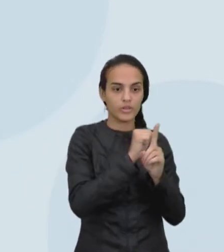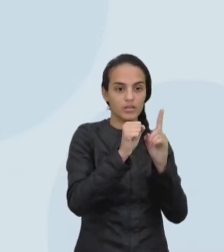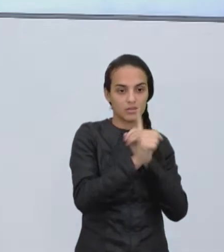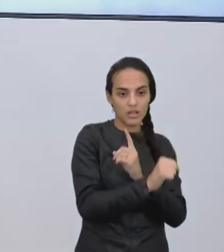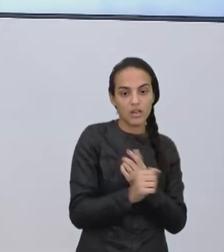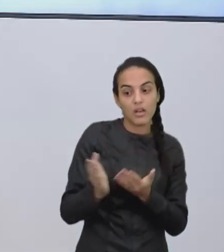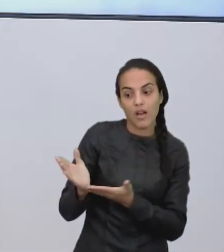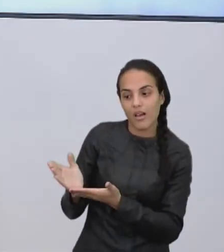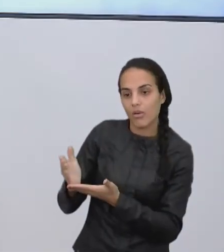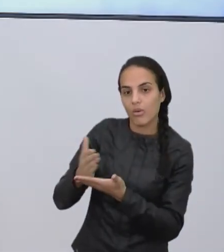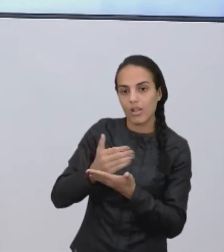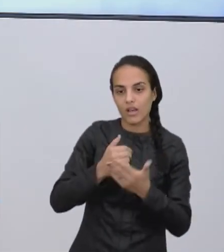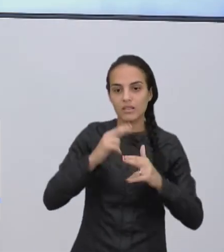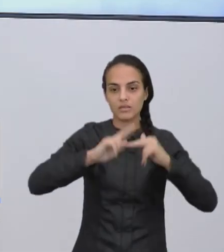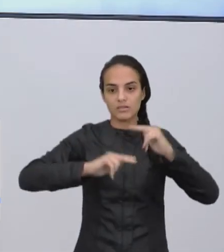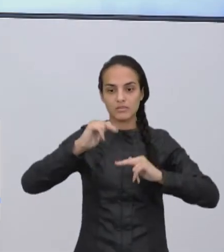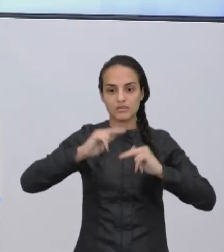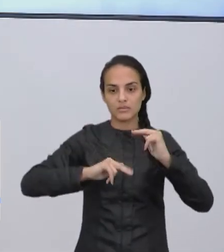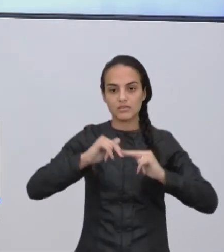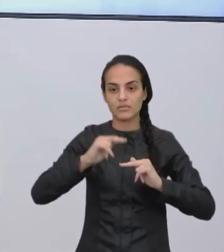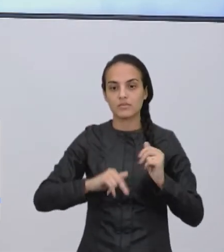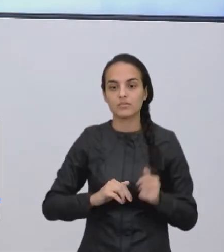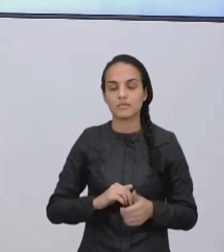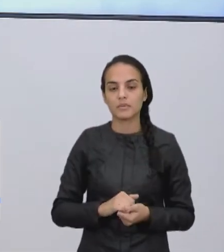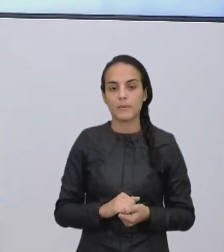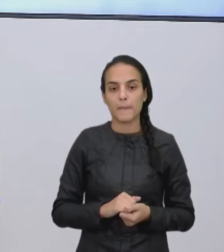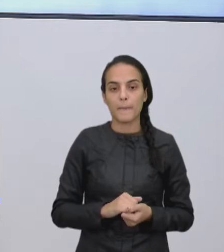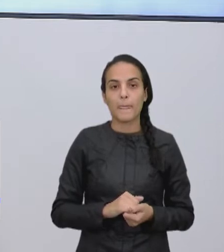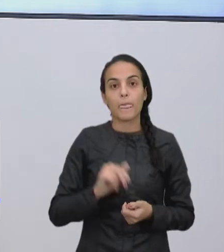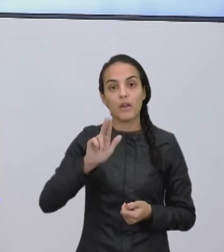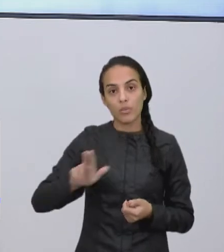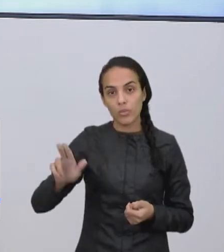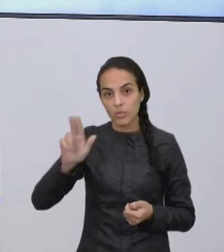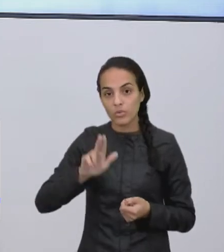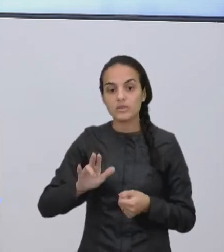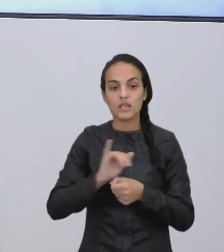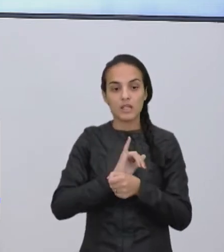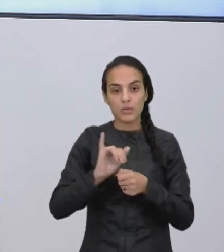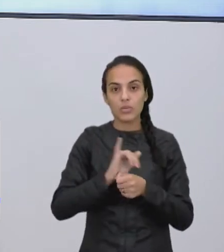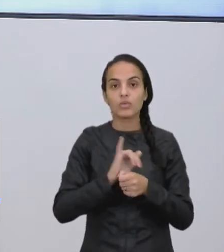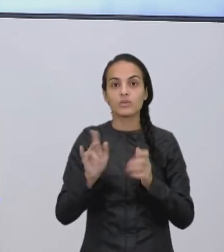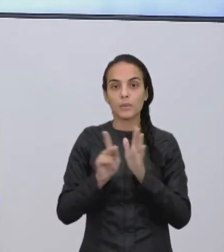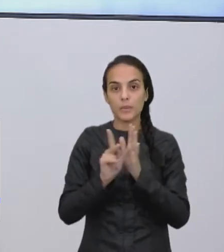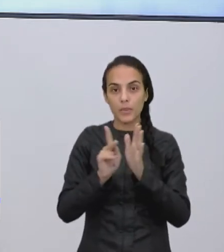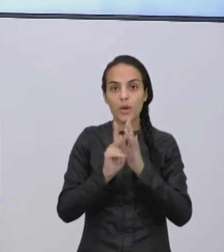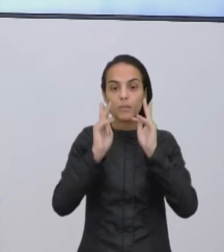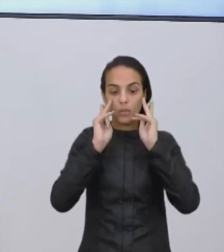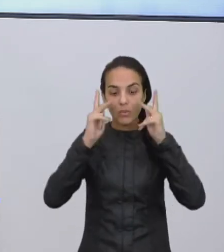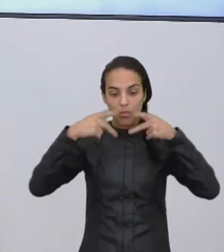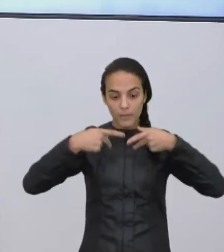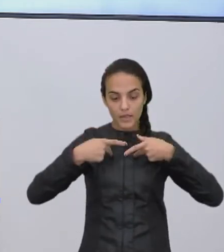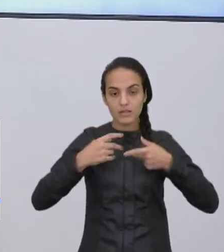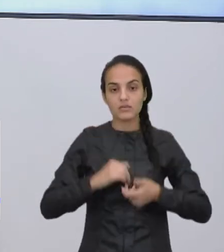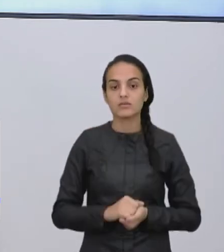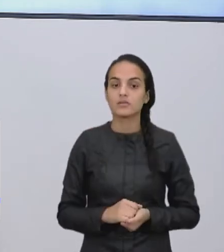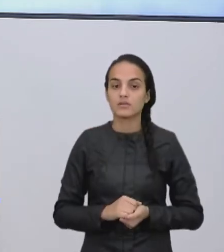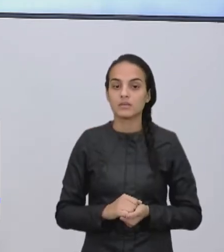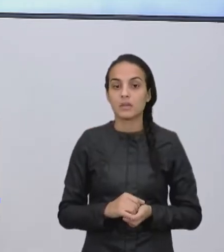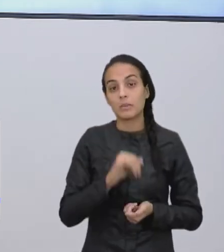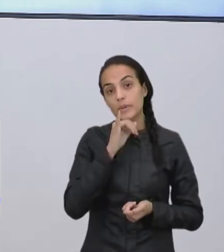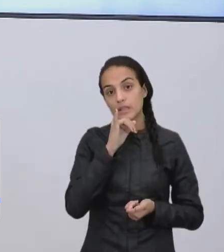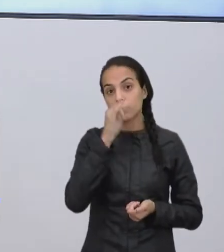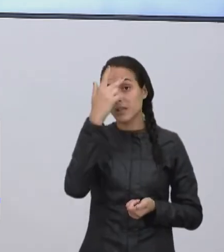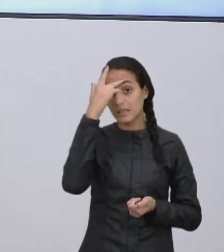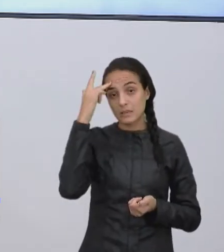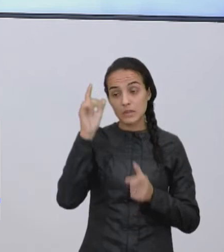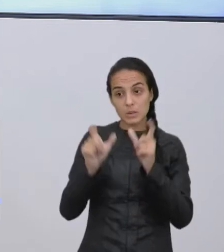coleta desse material usa recurso humano, né? E aí o recurso humano, aí nesse caso, por exemplo, as pessoas